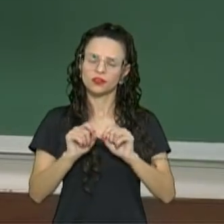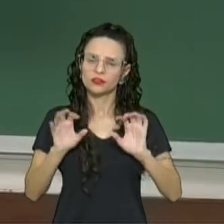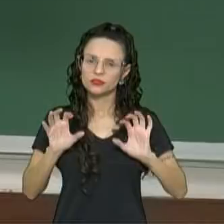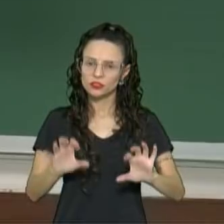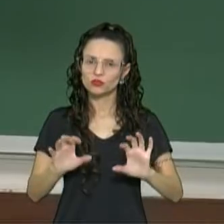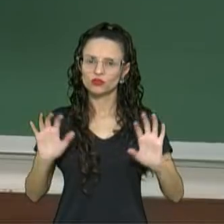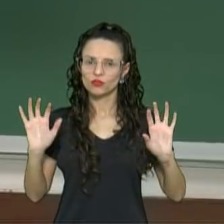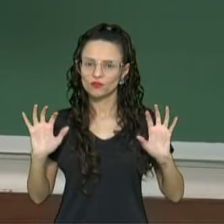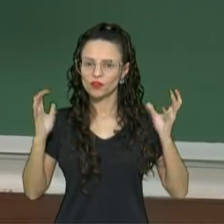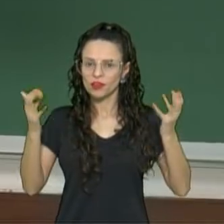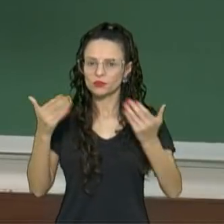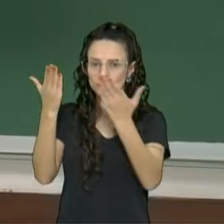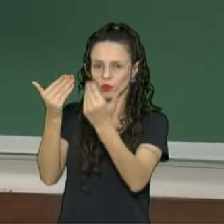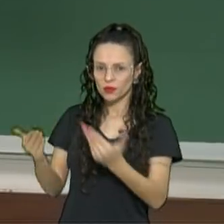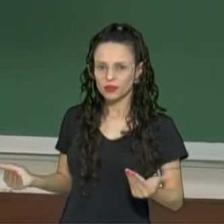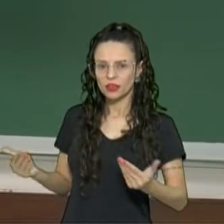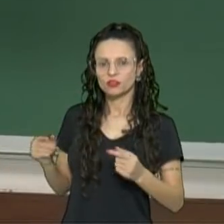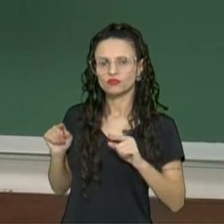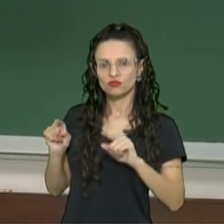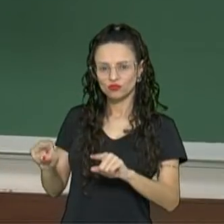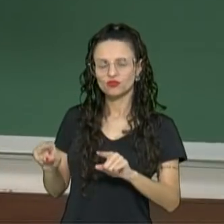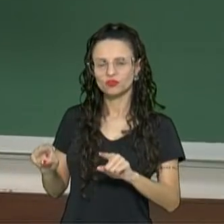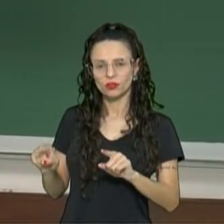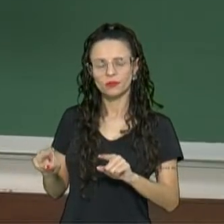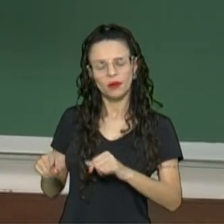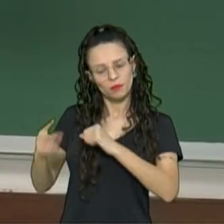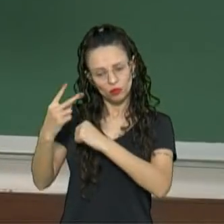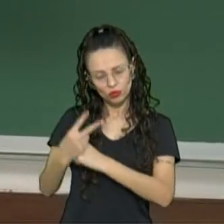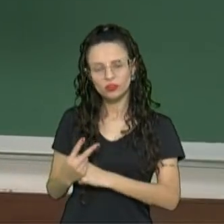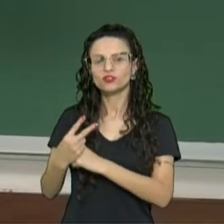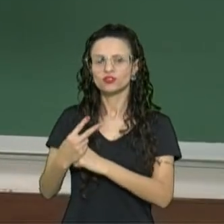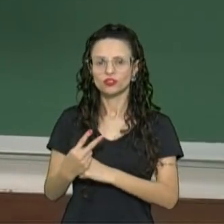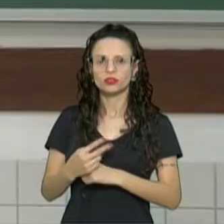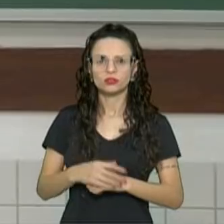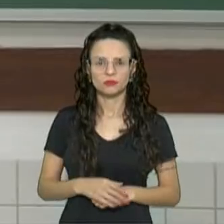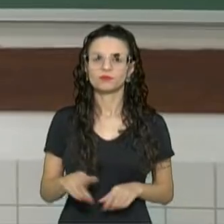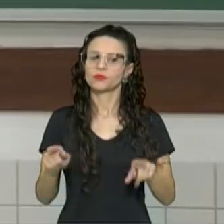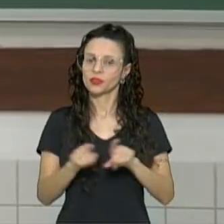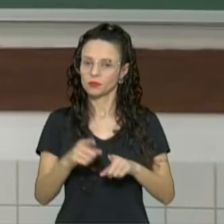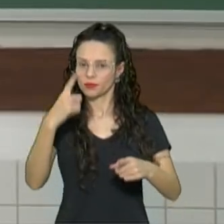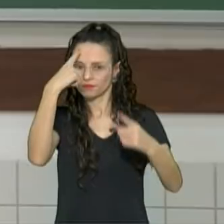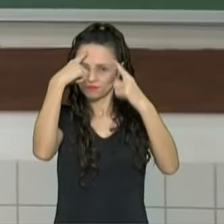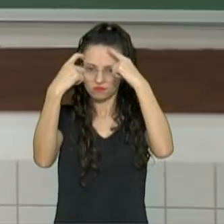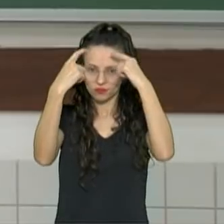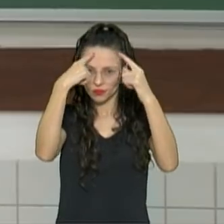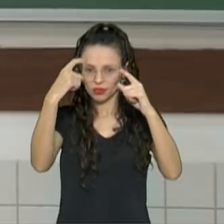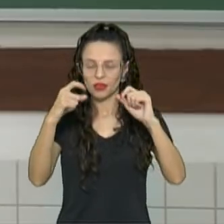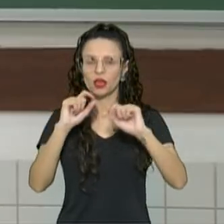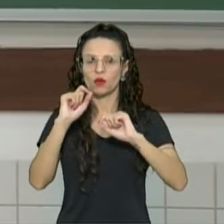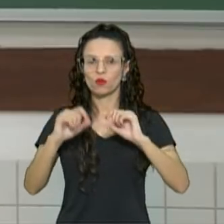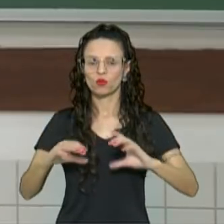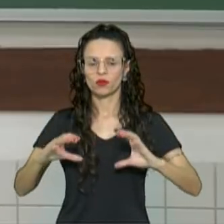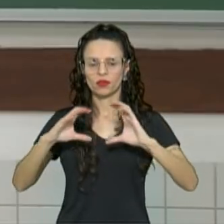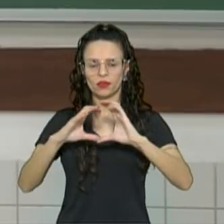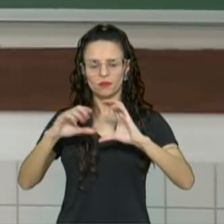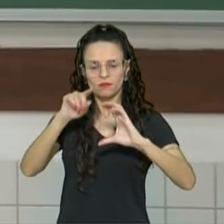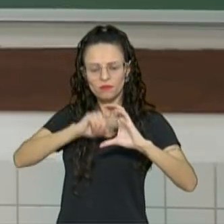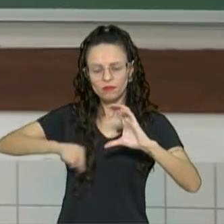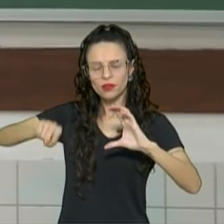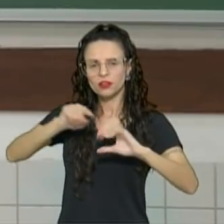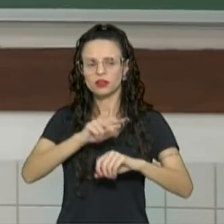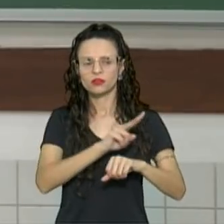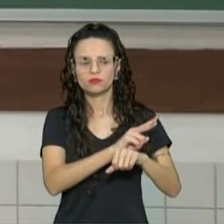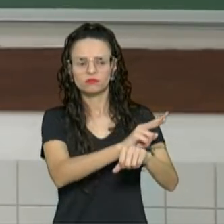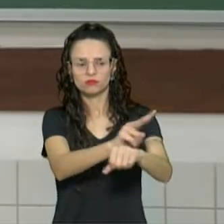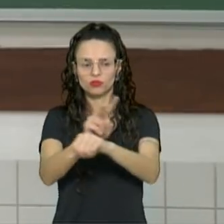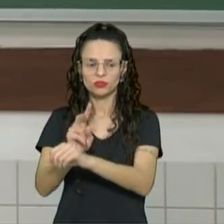essas festas em homenagem para ficar protegidos, né? Vão criar também mandalas para proteção das aldeias,